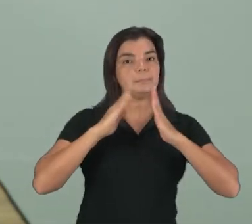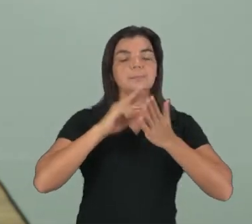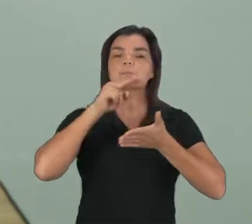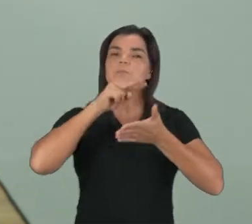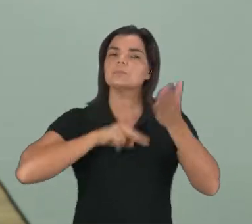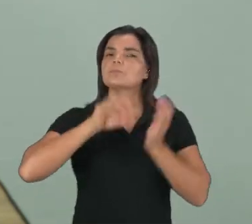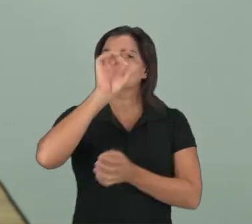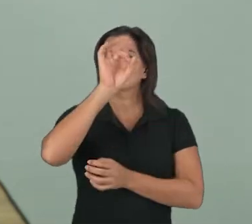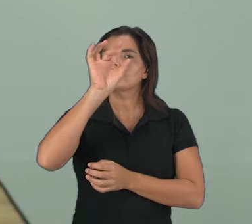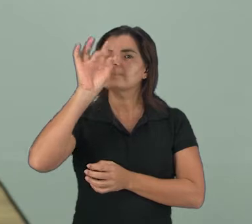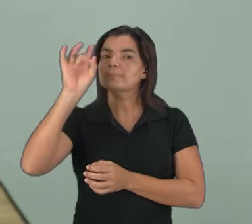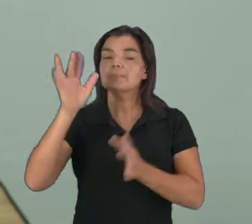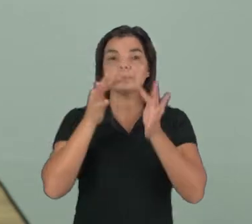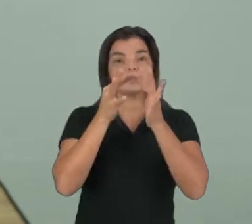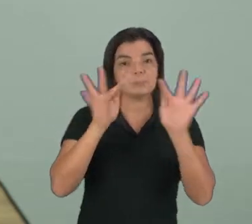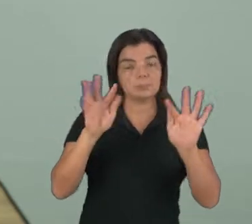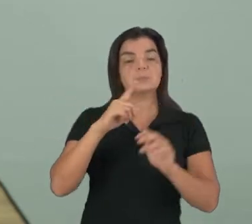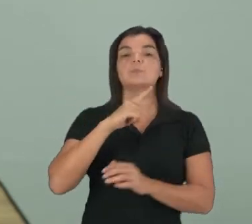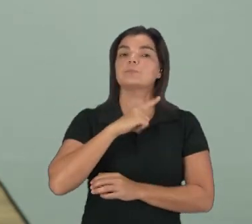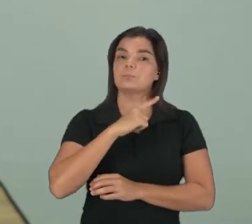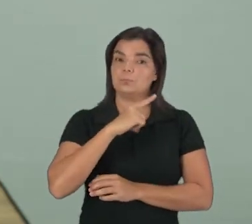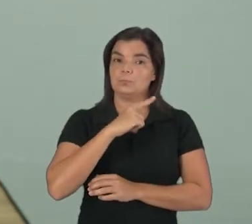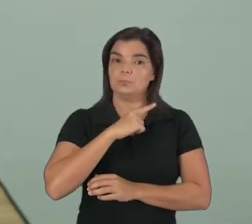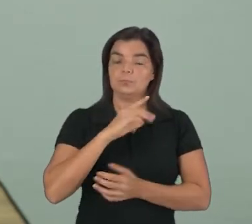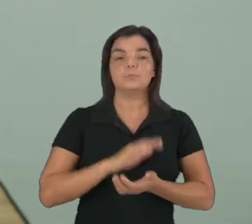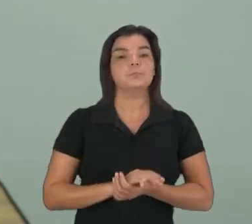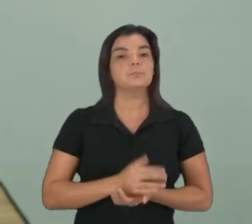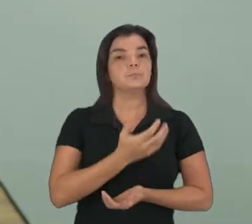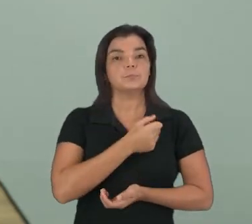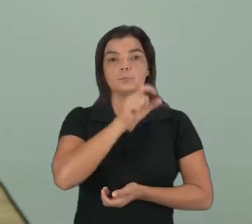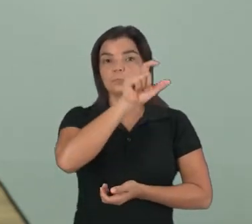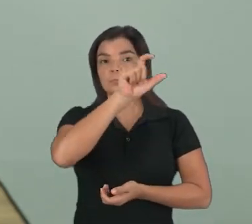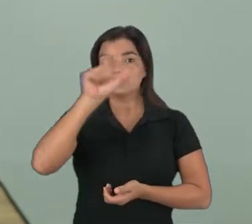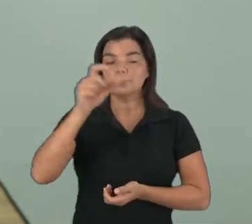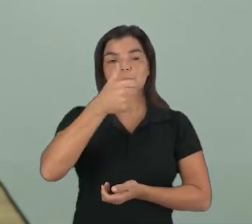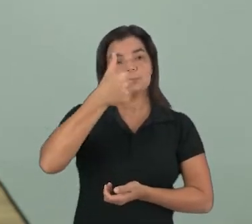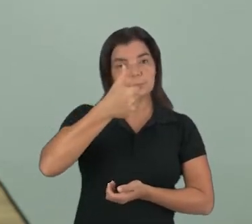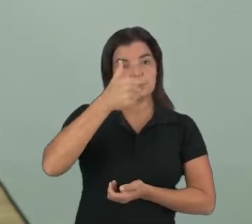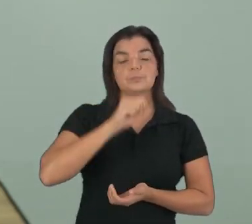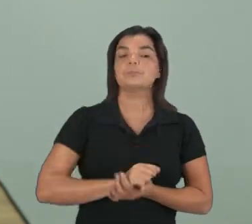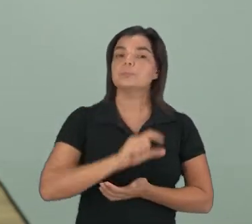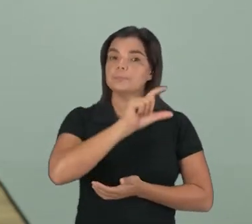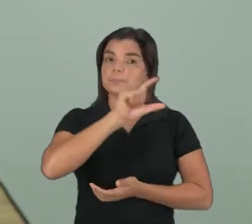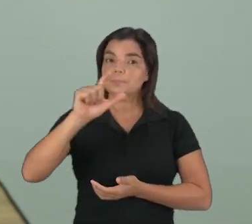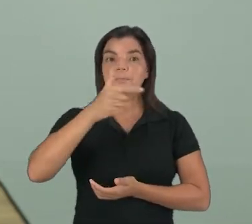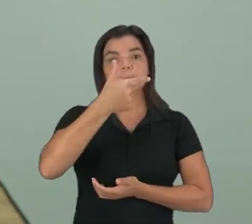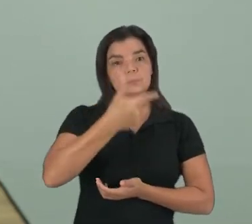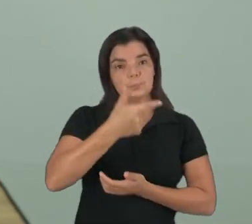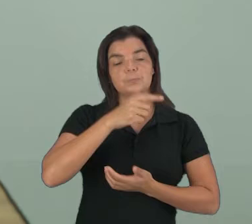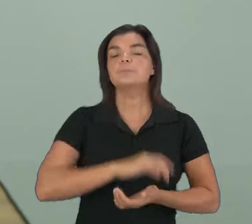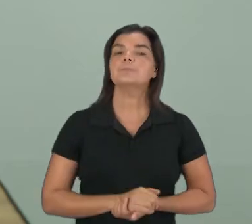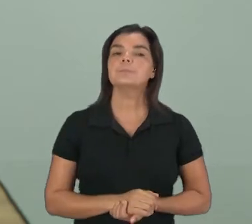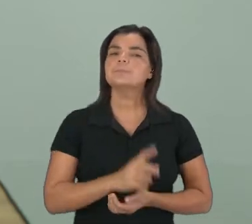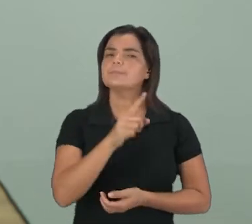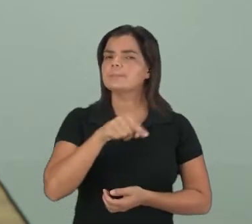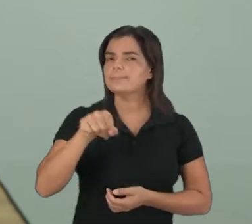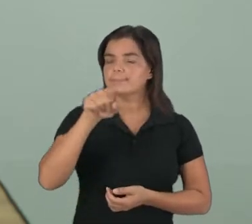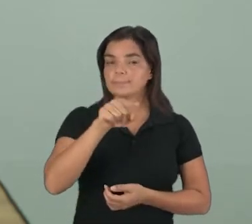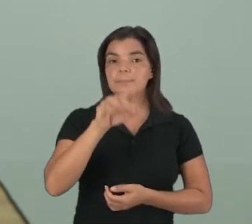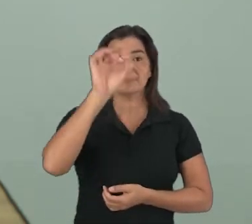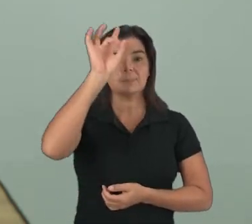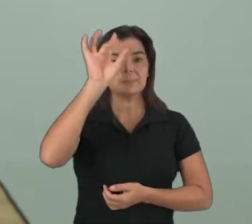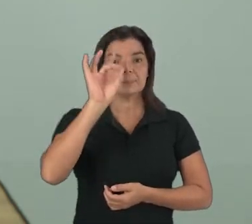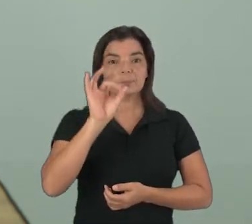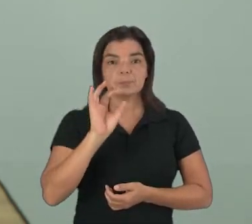ler cada uma dessas frases. Teremos frases na coluna de número 1 e na coluna de número 2. Isso mesmo. E eu quero que você leia